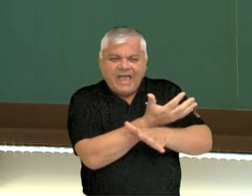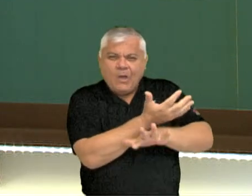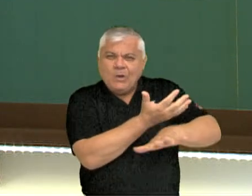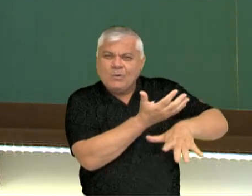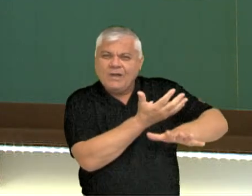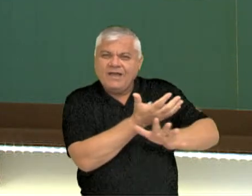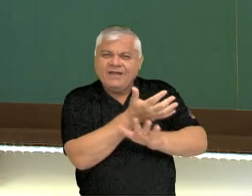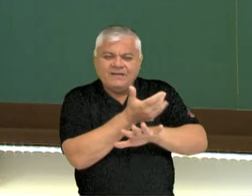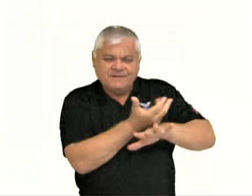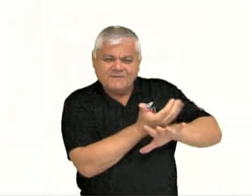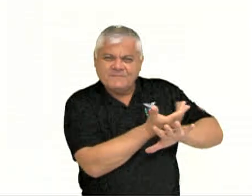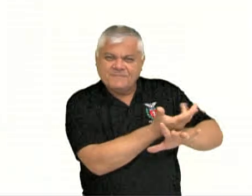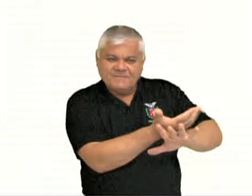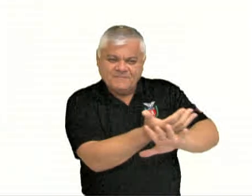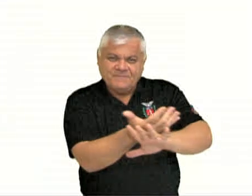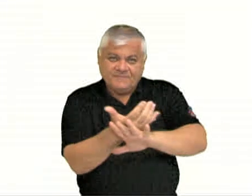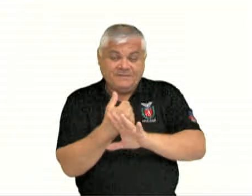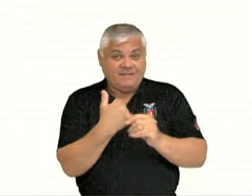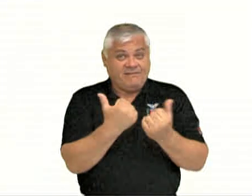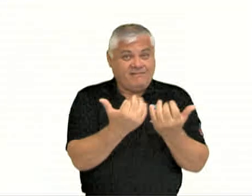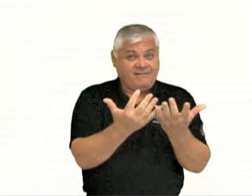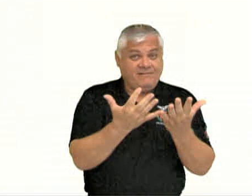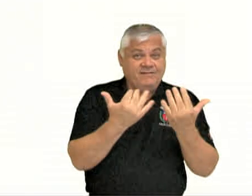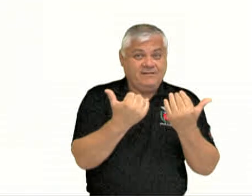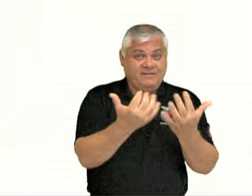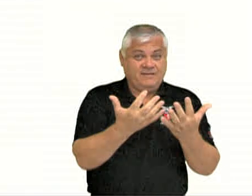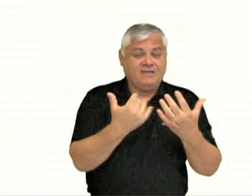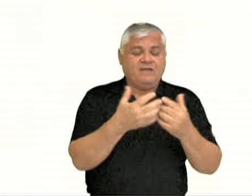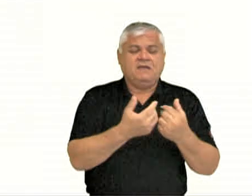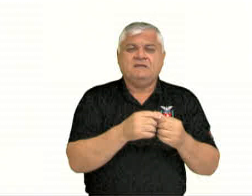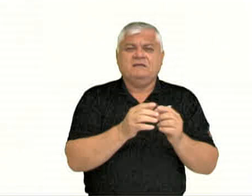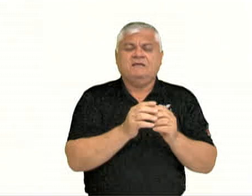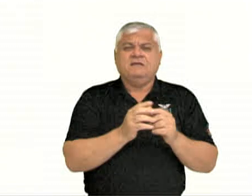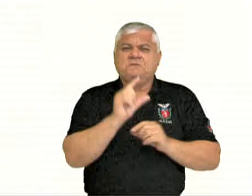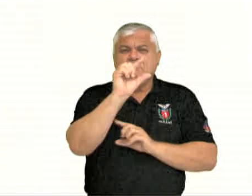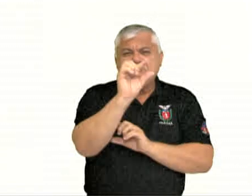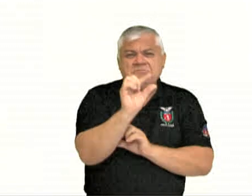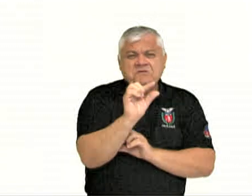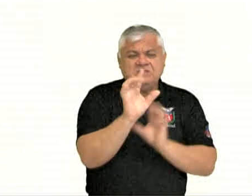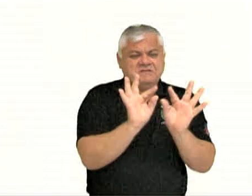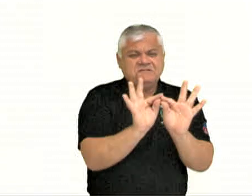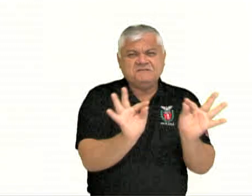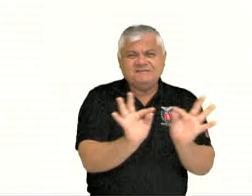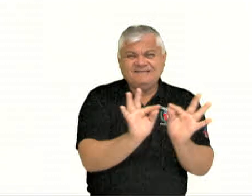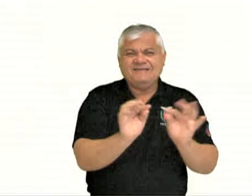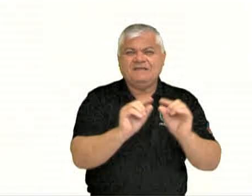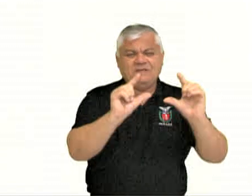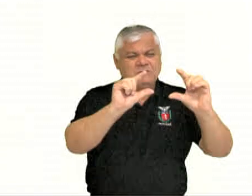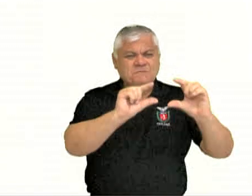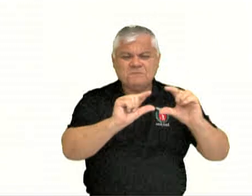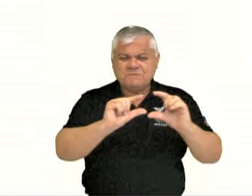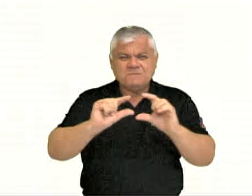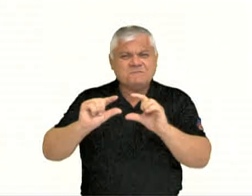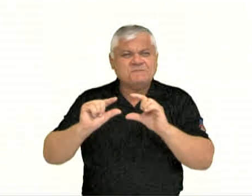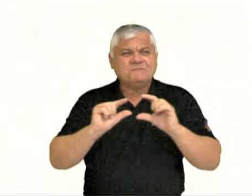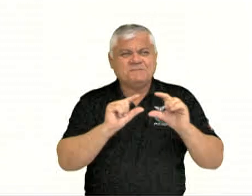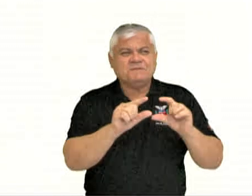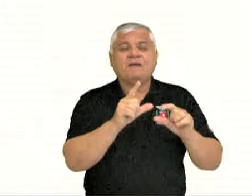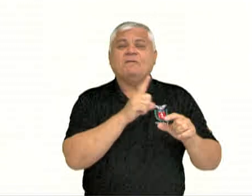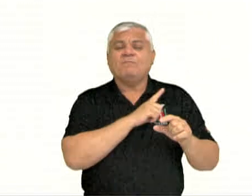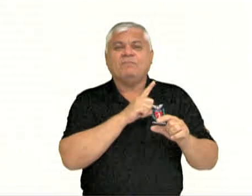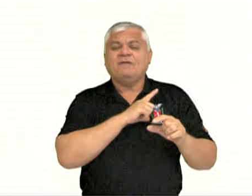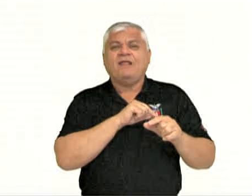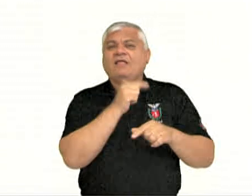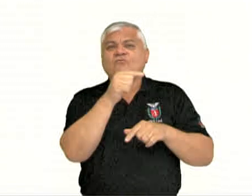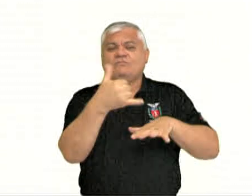que são ancestral comum. São plantas de porte pequeno e isso está relacionado com o fato delas serem